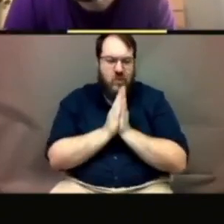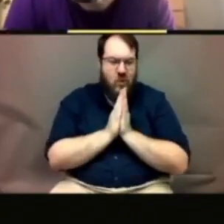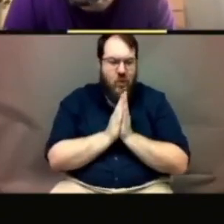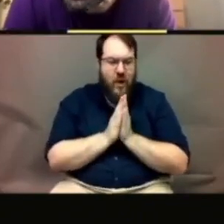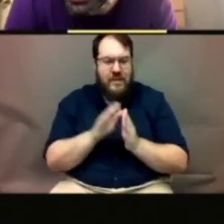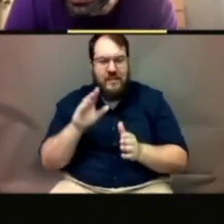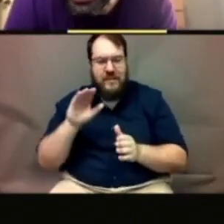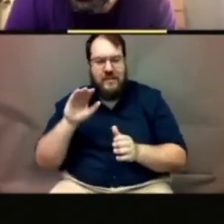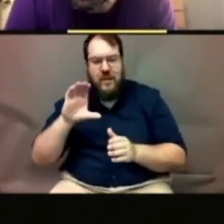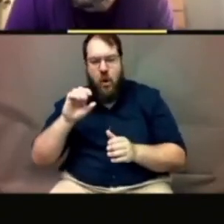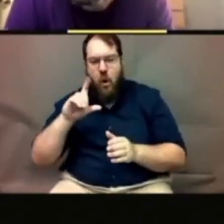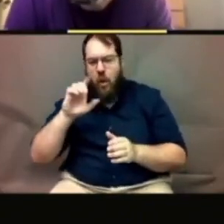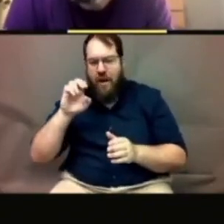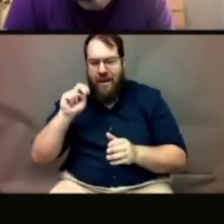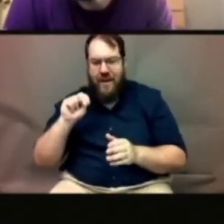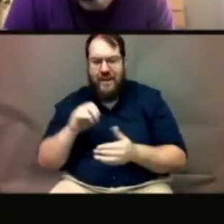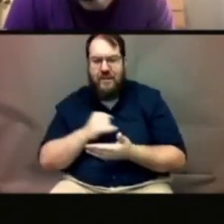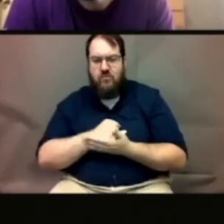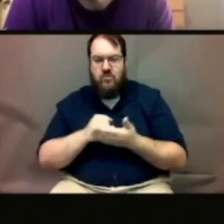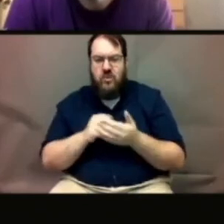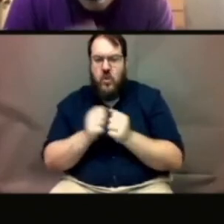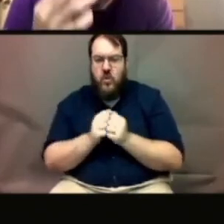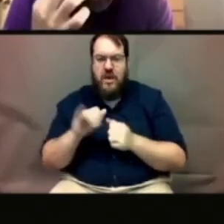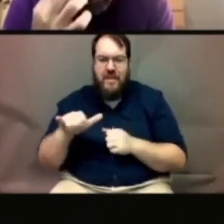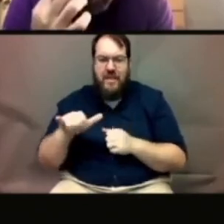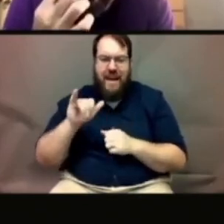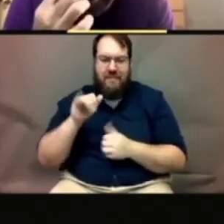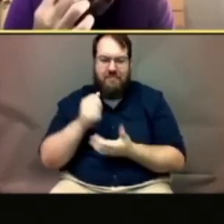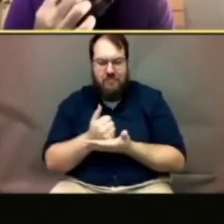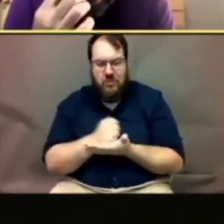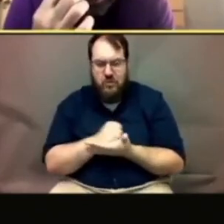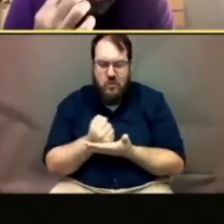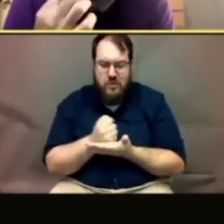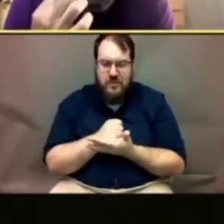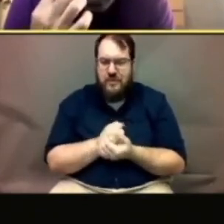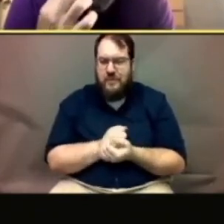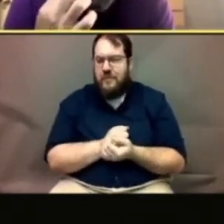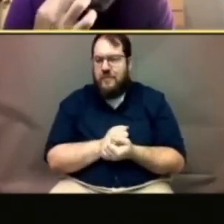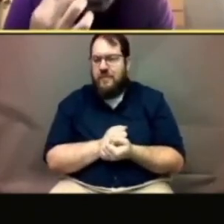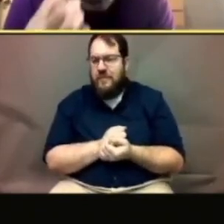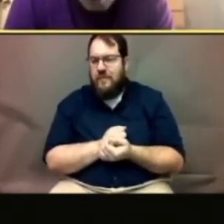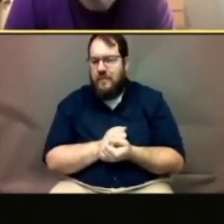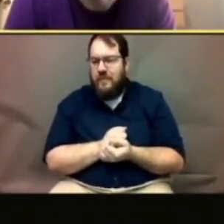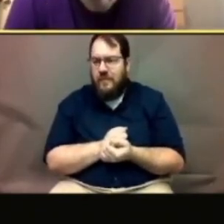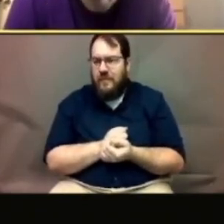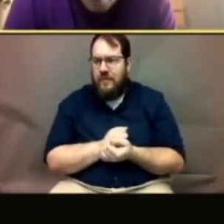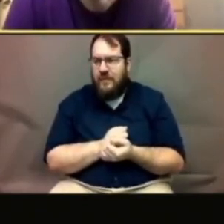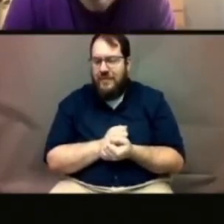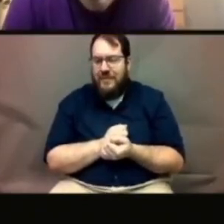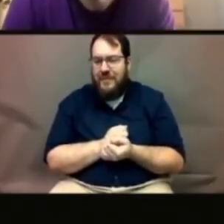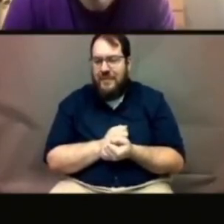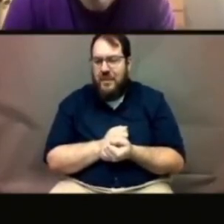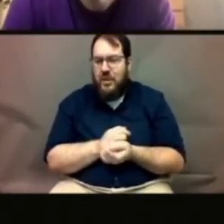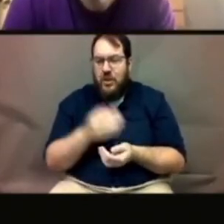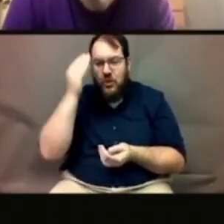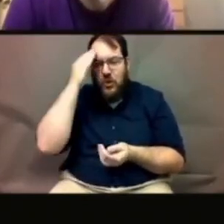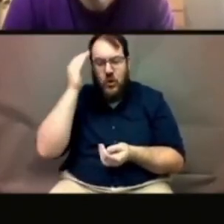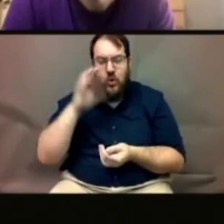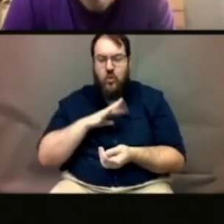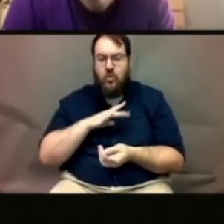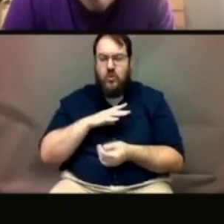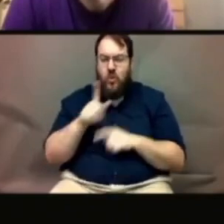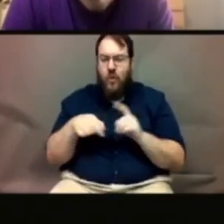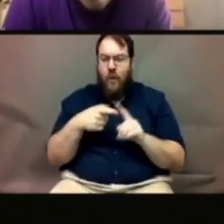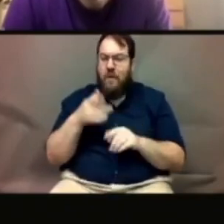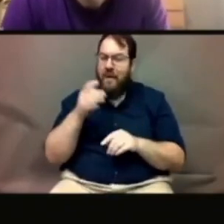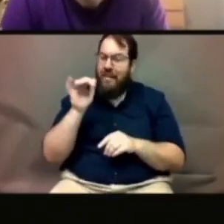Nós devíamos pedir sempre a Colleen para desenhar com esse joystick de controller que ela tem aqui. Sabe o